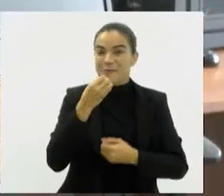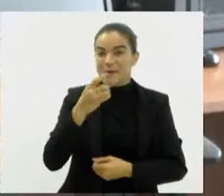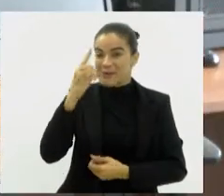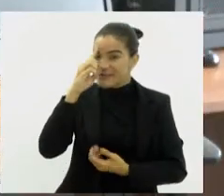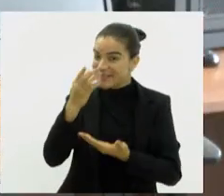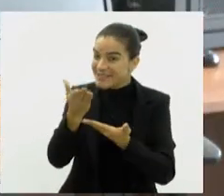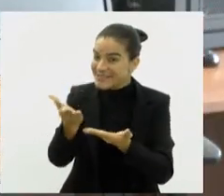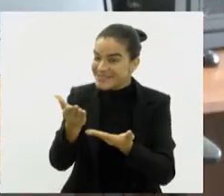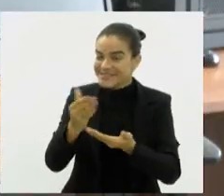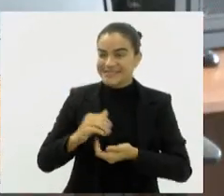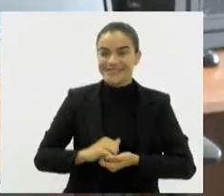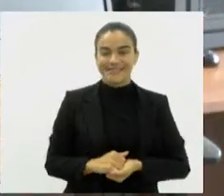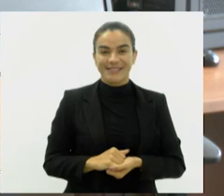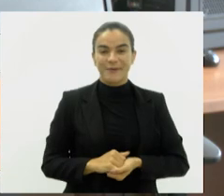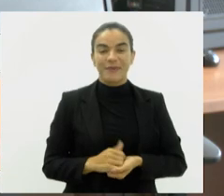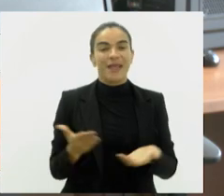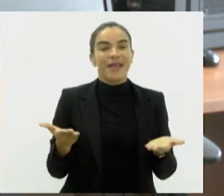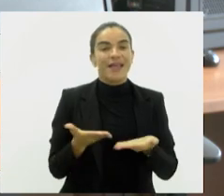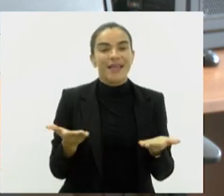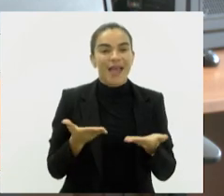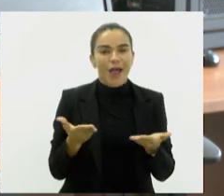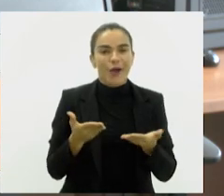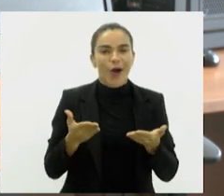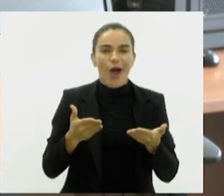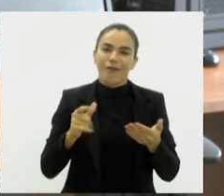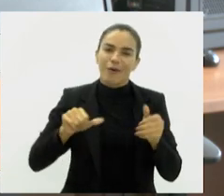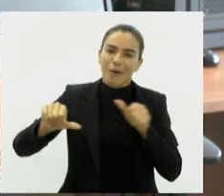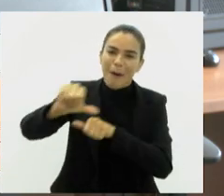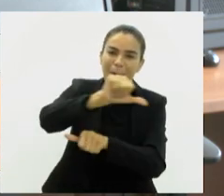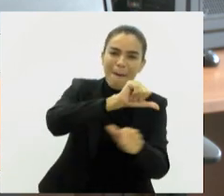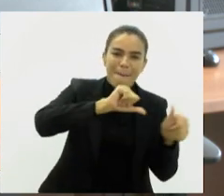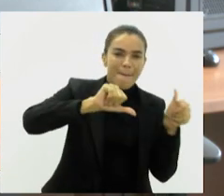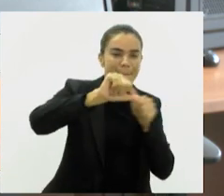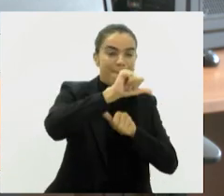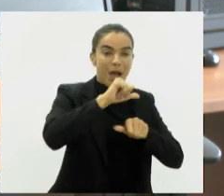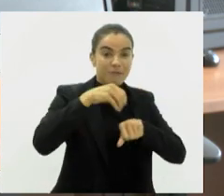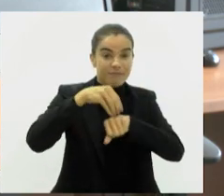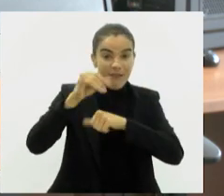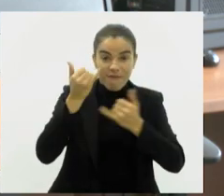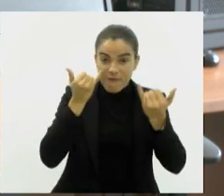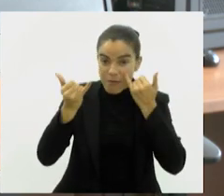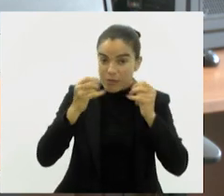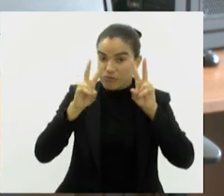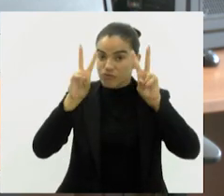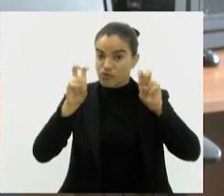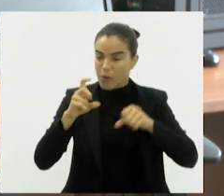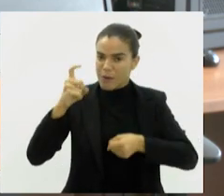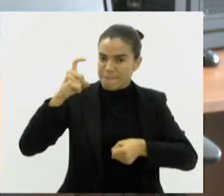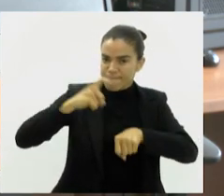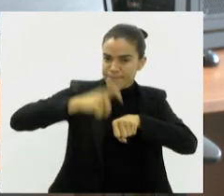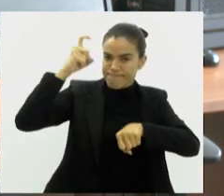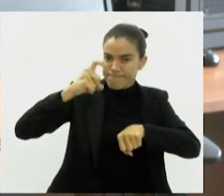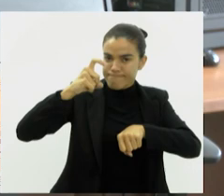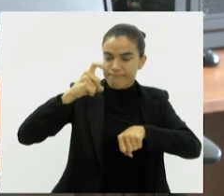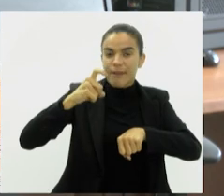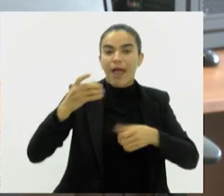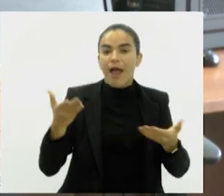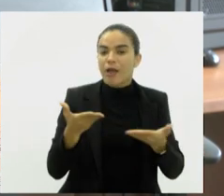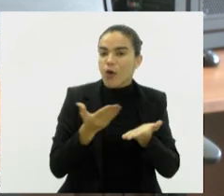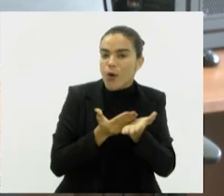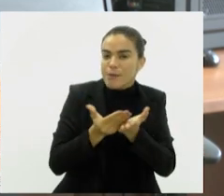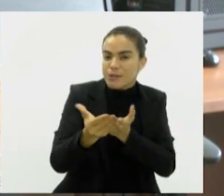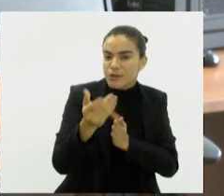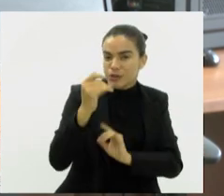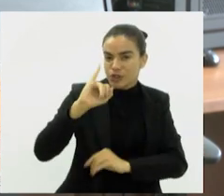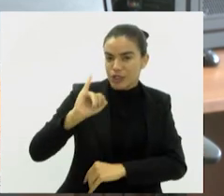você. E vamos ao nosso giro de notícias de hoje com um alerta importante sobre os escorpiões. Do início de janeiro